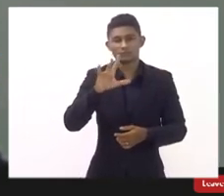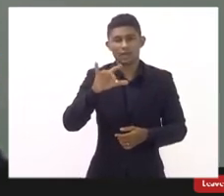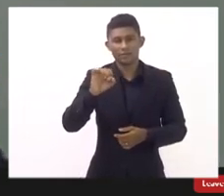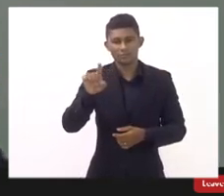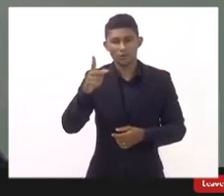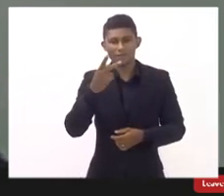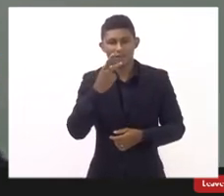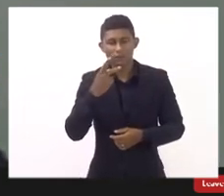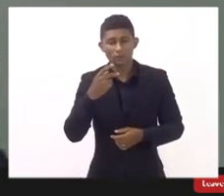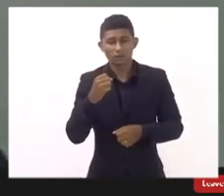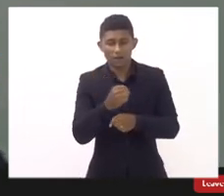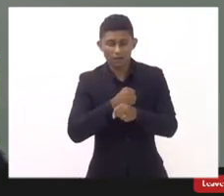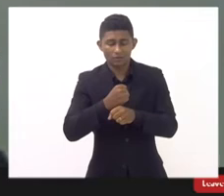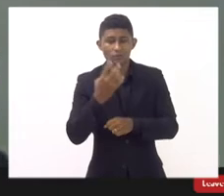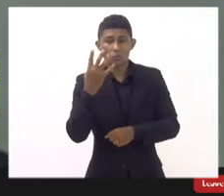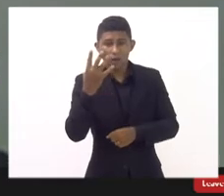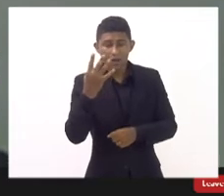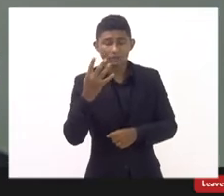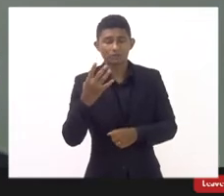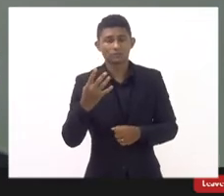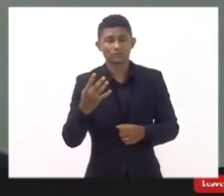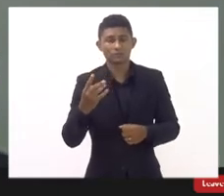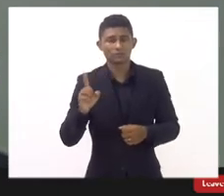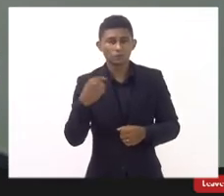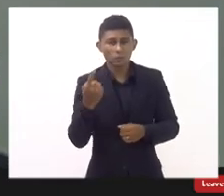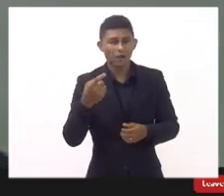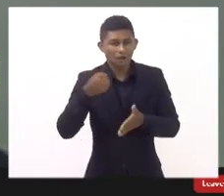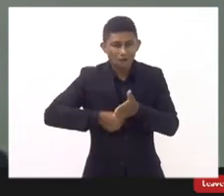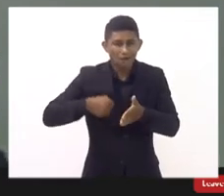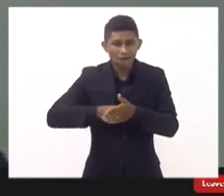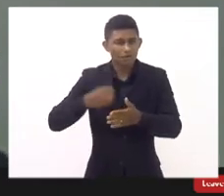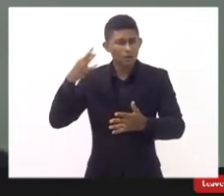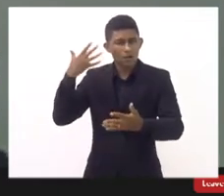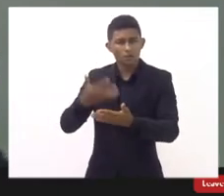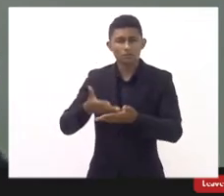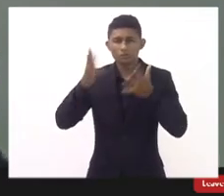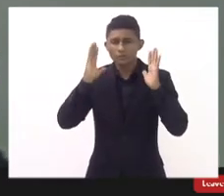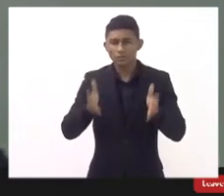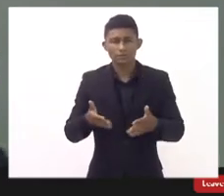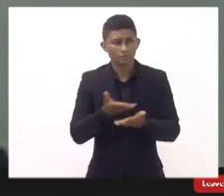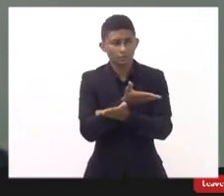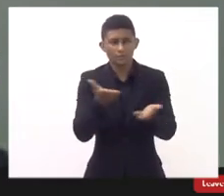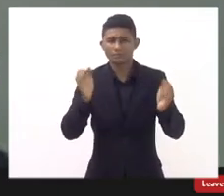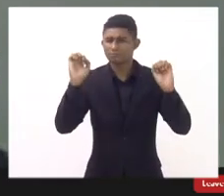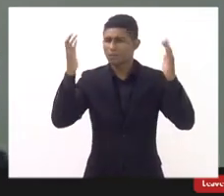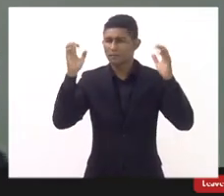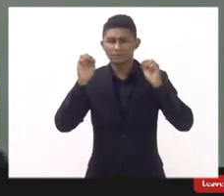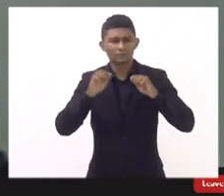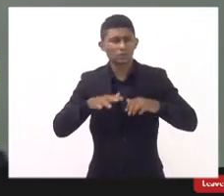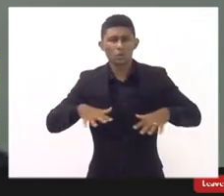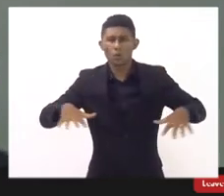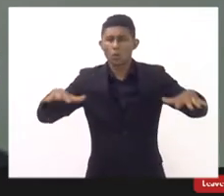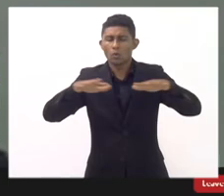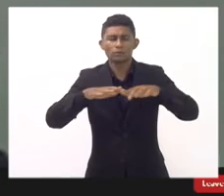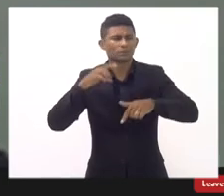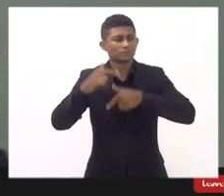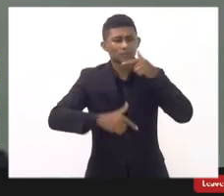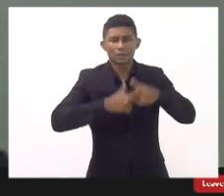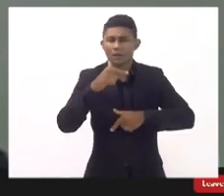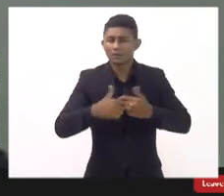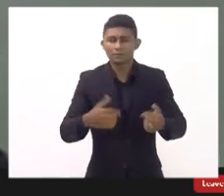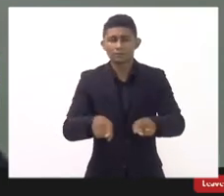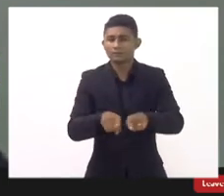trabalho para poder chegar também a esse ponto em que aqui está. Então, eu parabenizo aqui a todos e todas por esse trabalho e